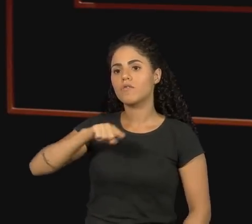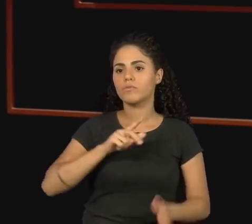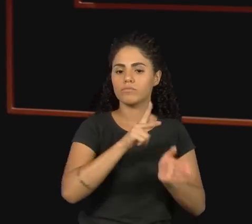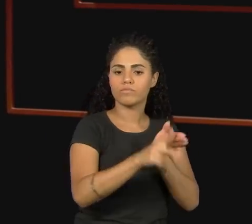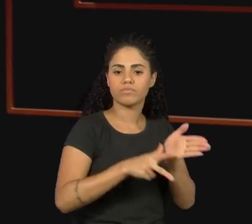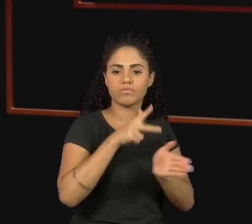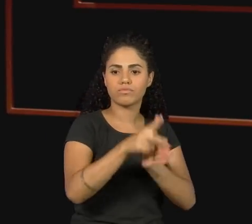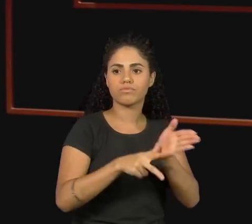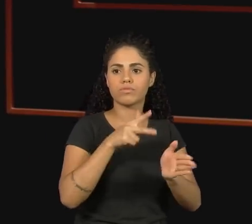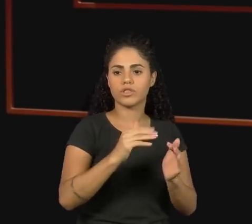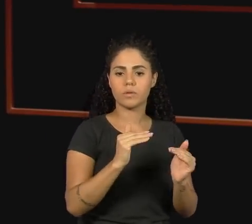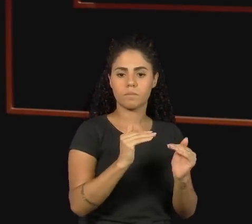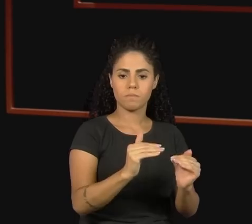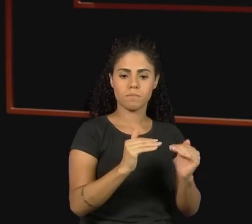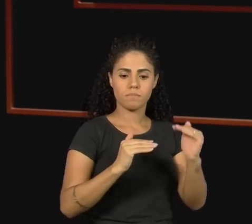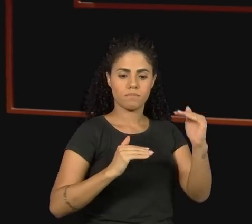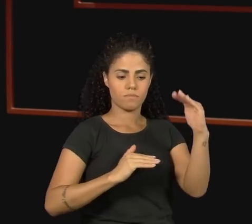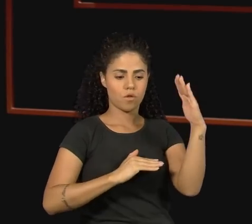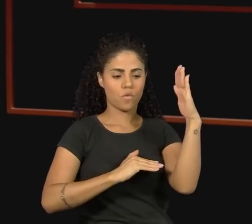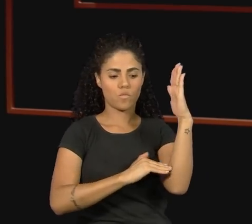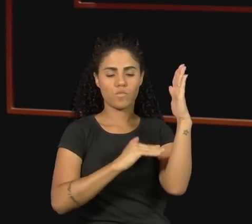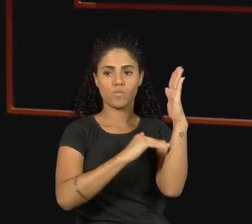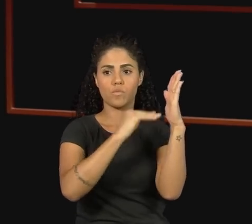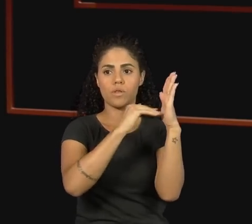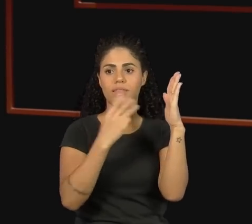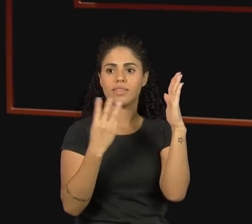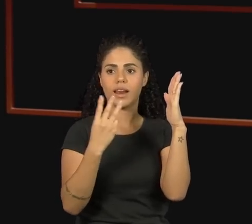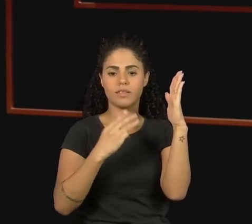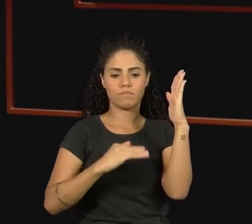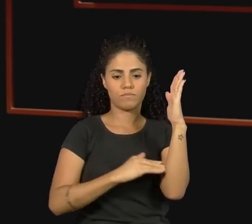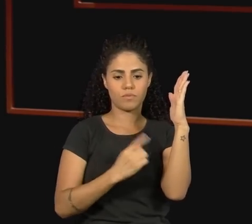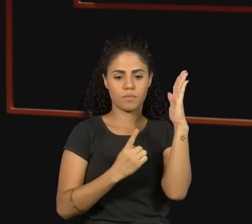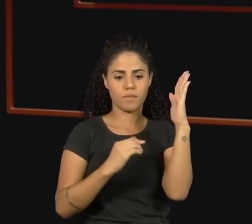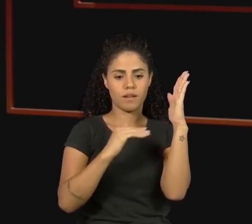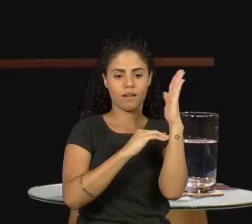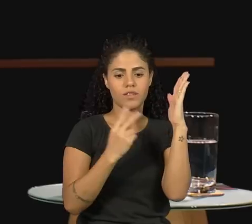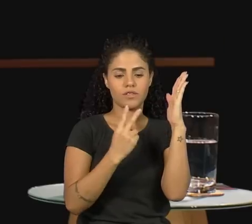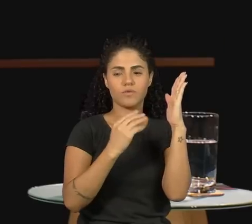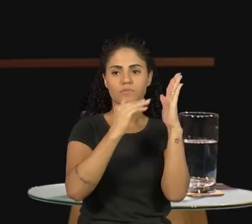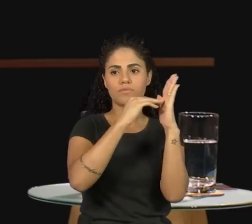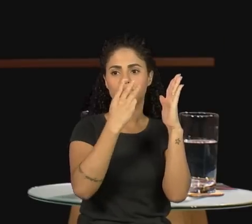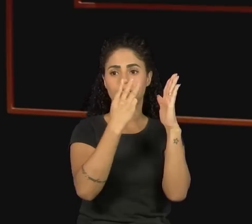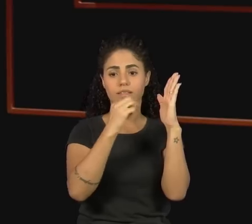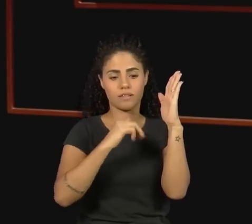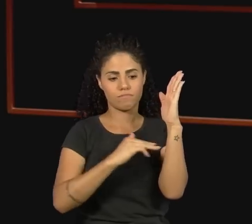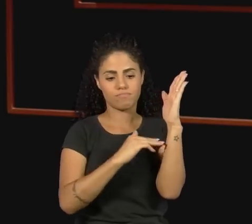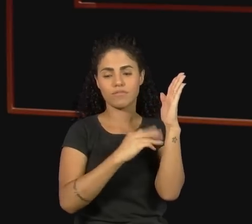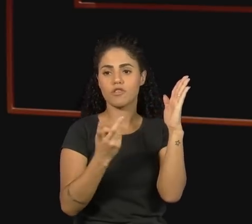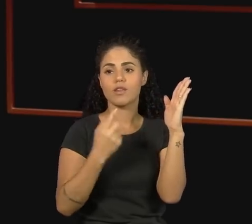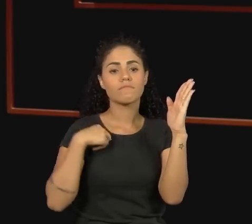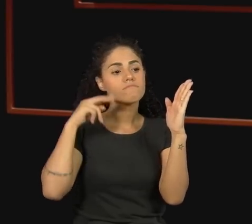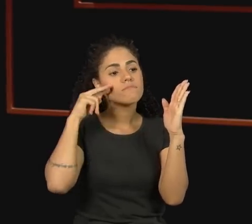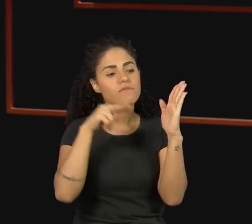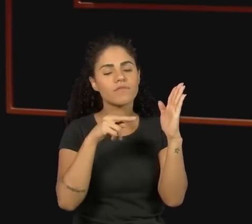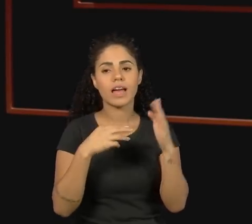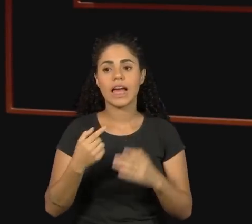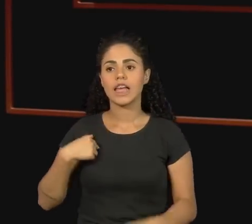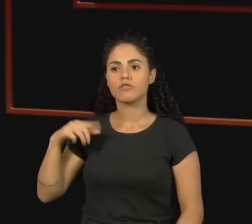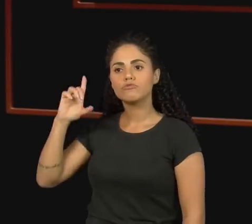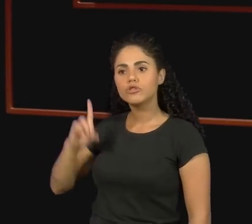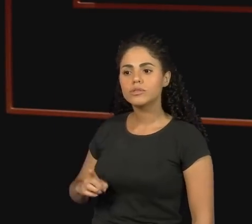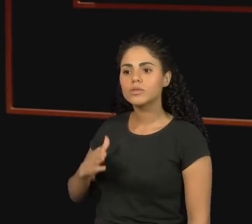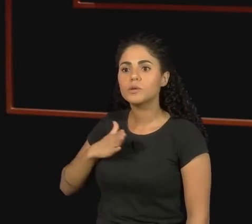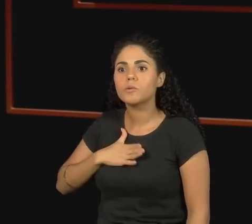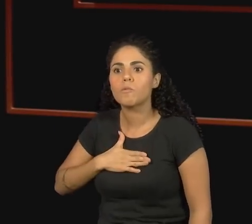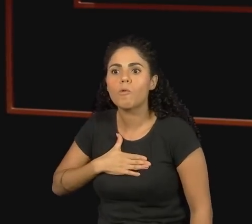tinha 3 andares. Falei, eu quero o 2º andar. Priscila Prade queria me matar. Eu sou um diretor que eu gosto